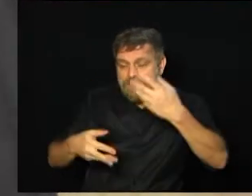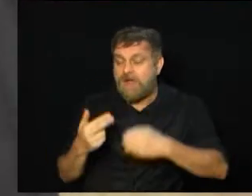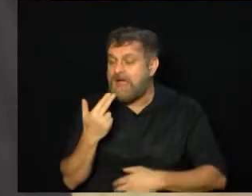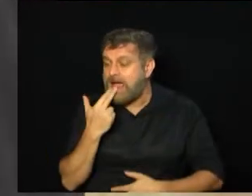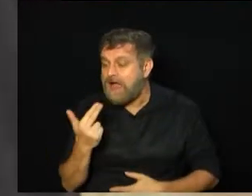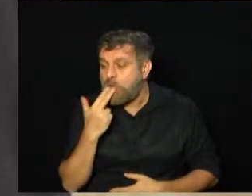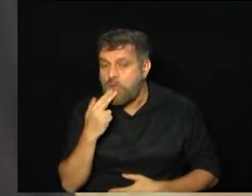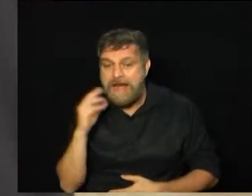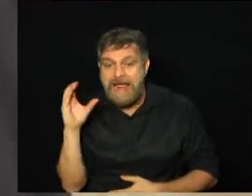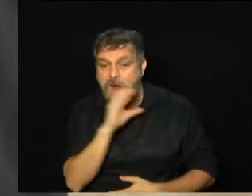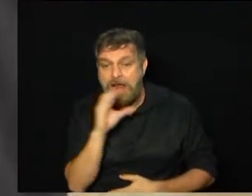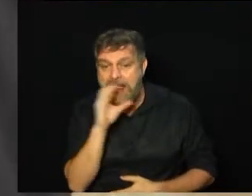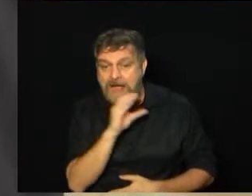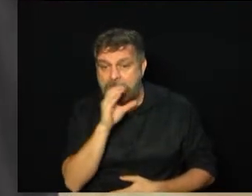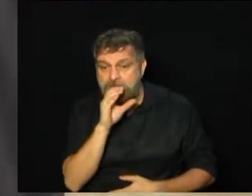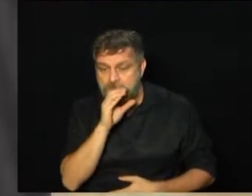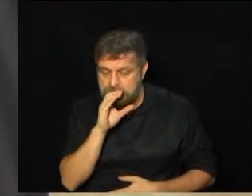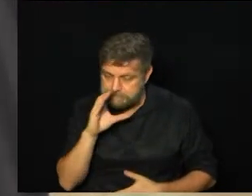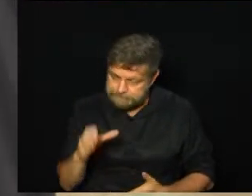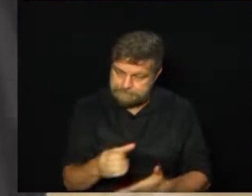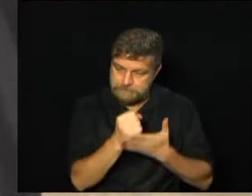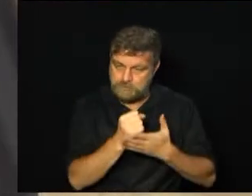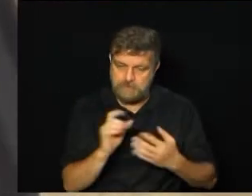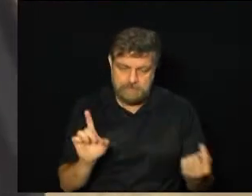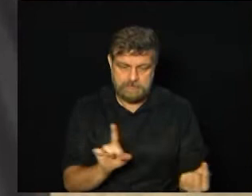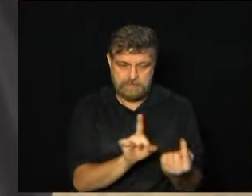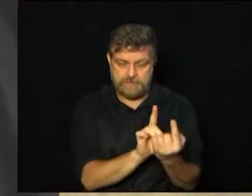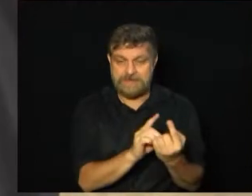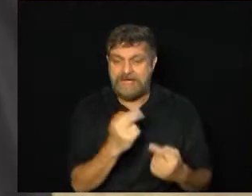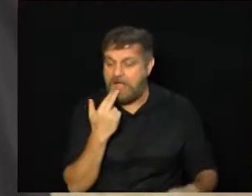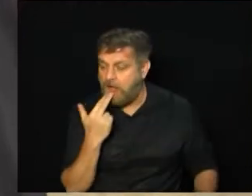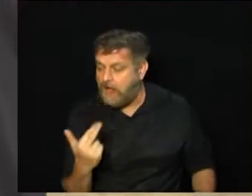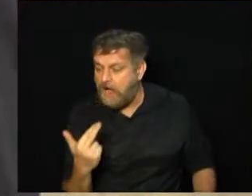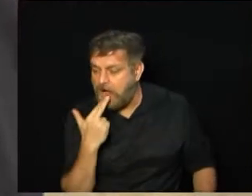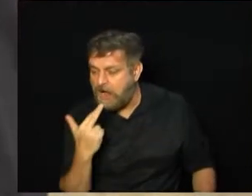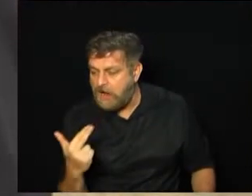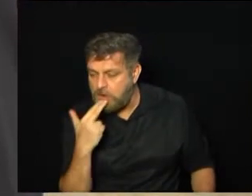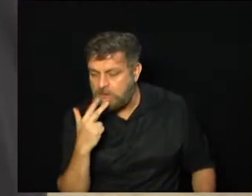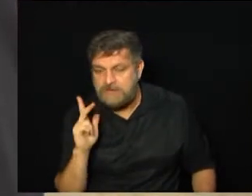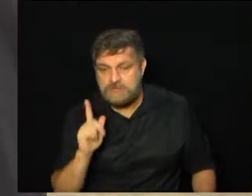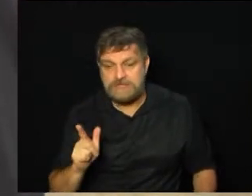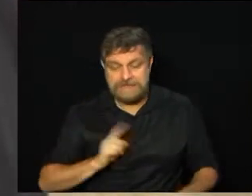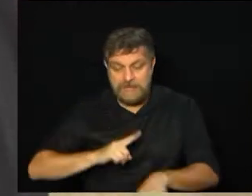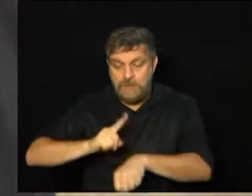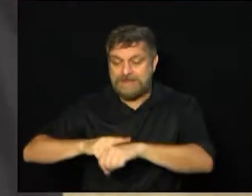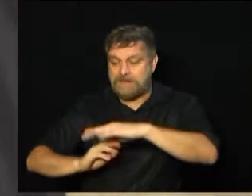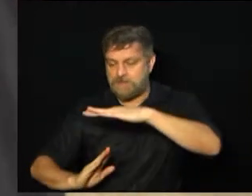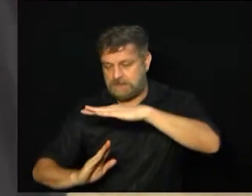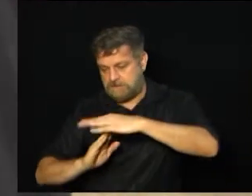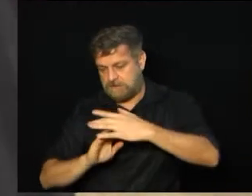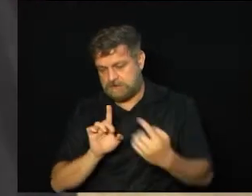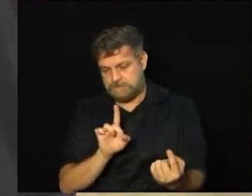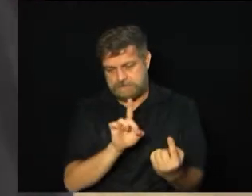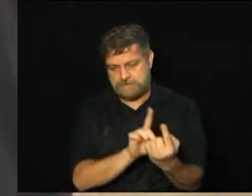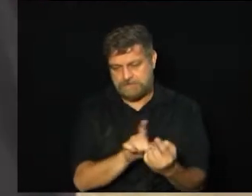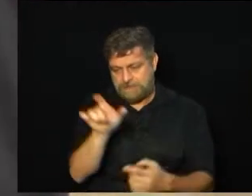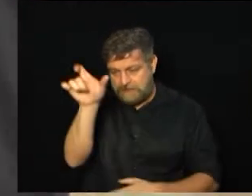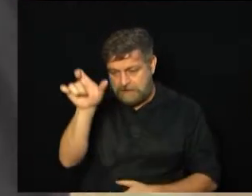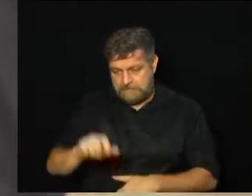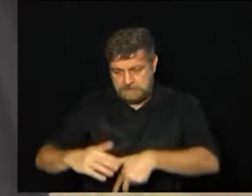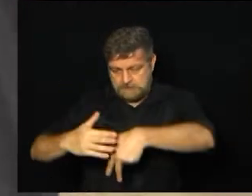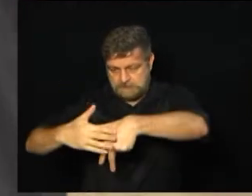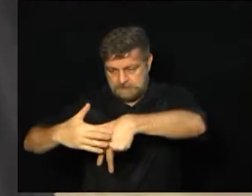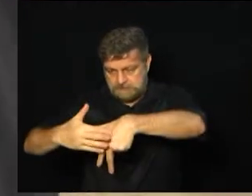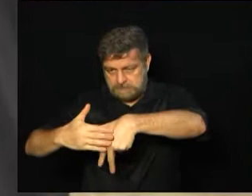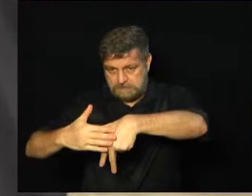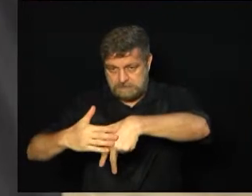da urgência e da emergência. Então, nas cores, vão ser estipulado um tempo de atendimento, onde o próprio paciente e